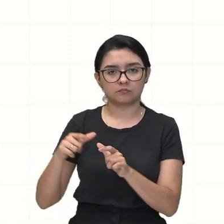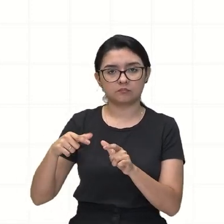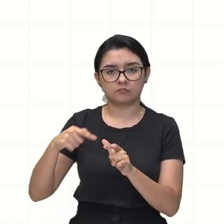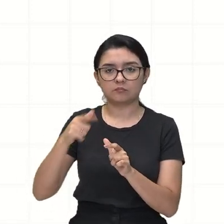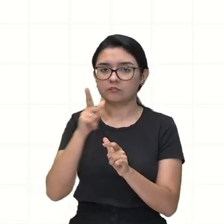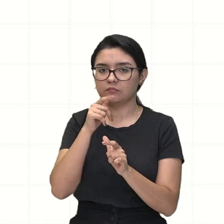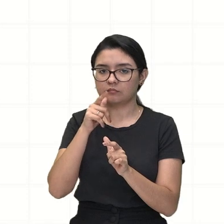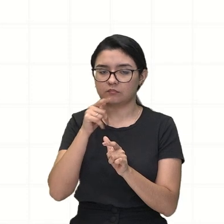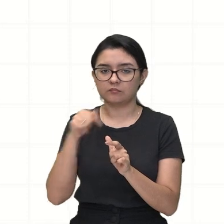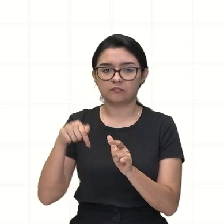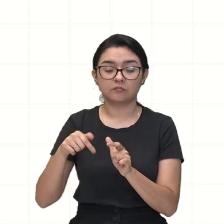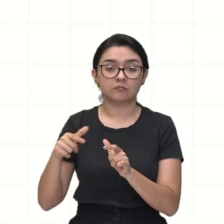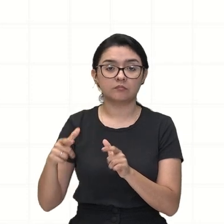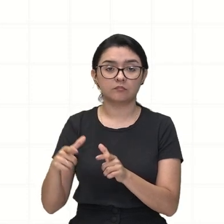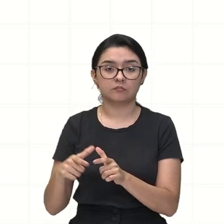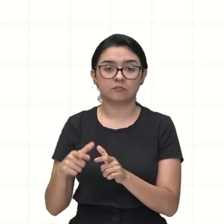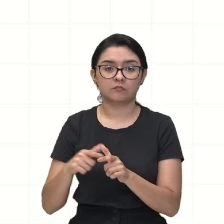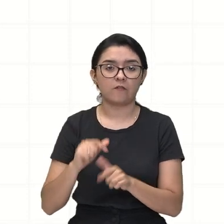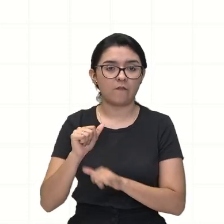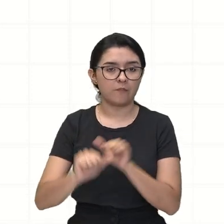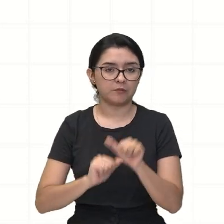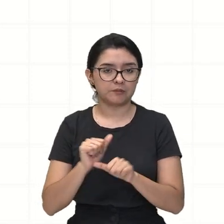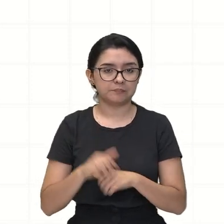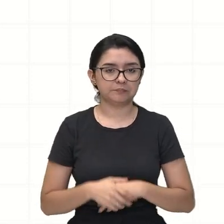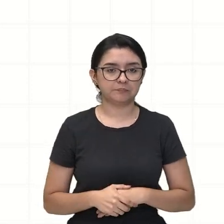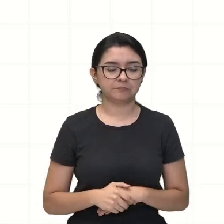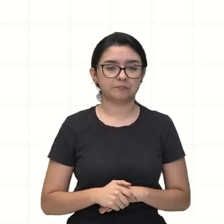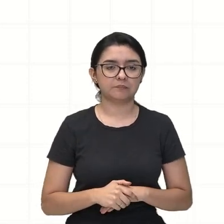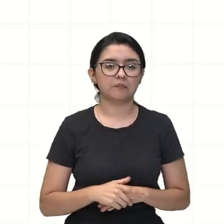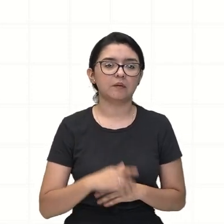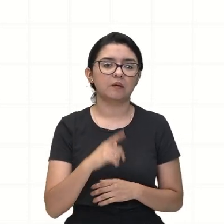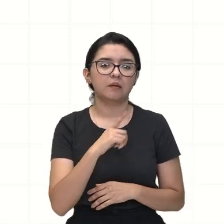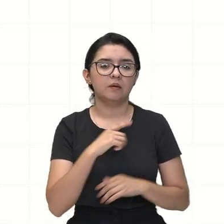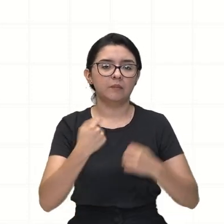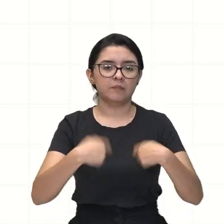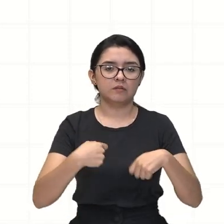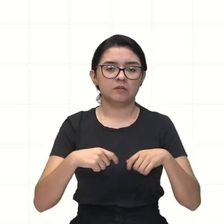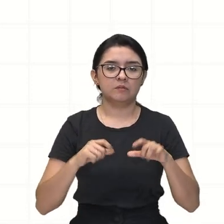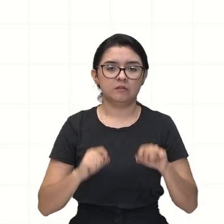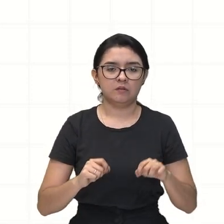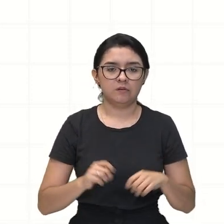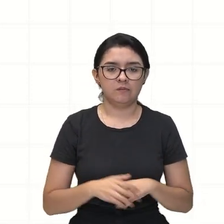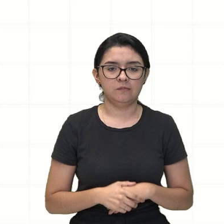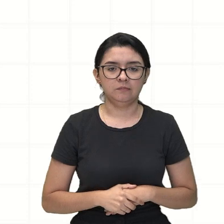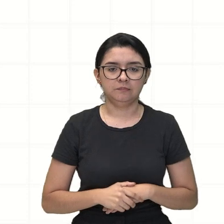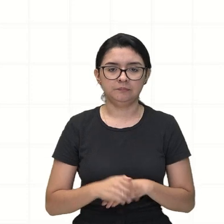obter, vou até mudar a posição e a cor aqui. Nós temos que obter aqui